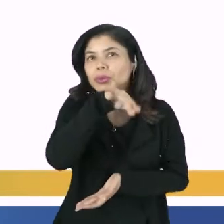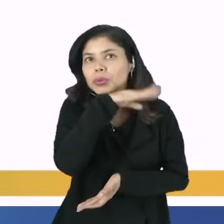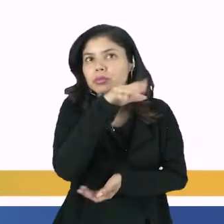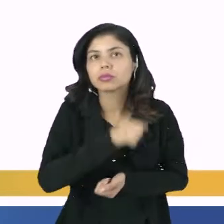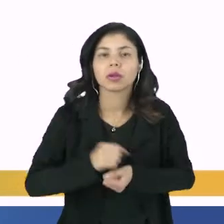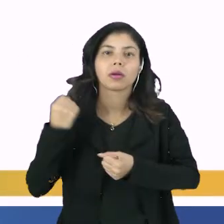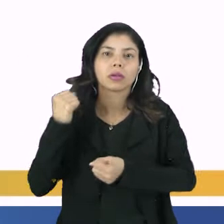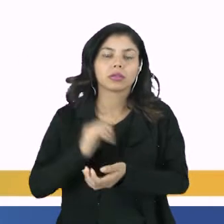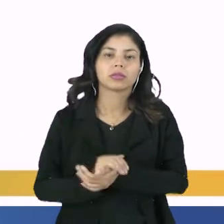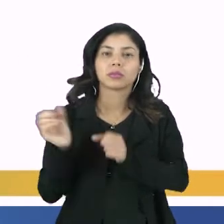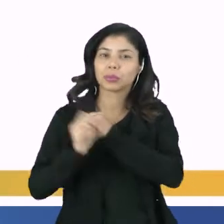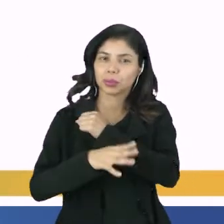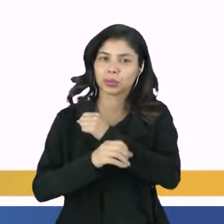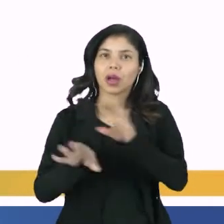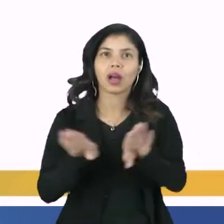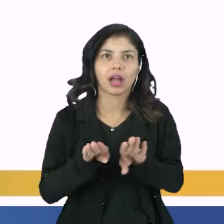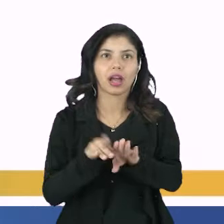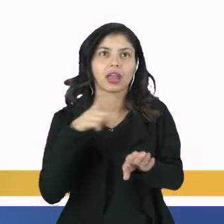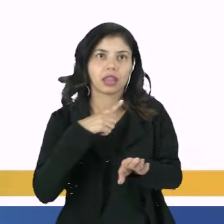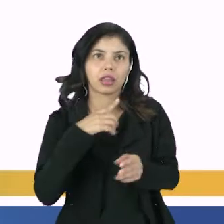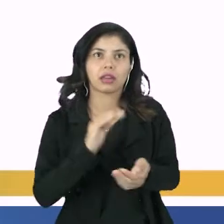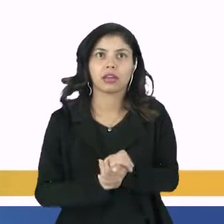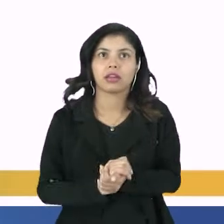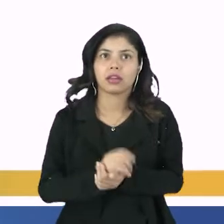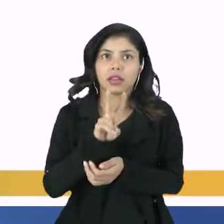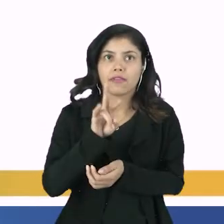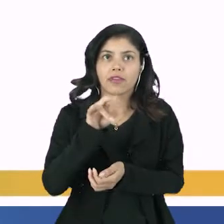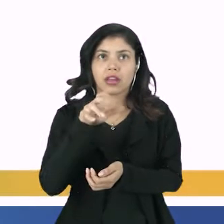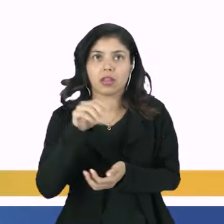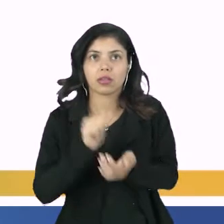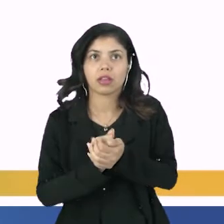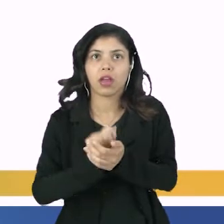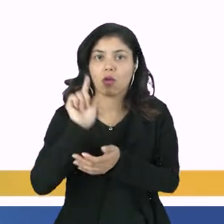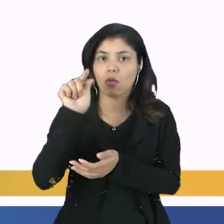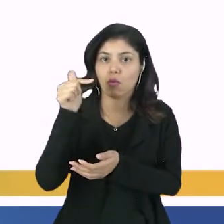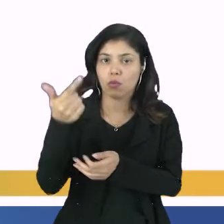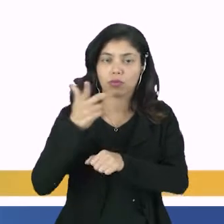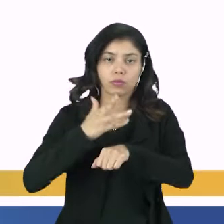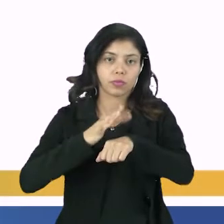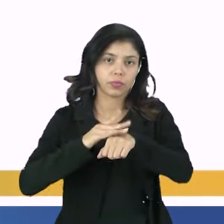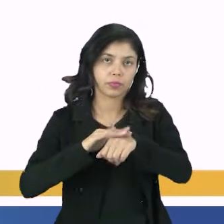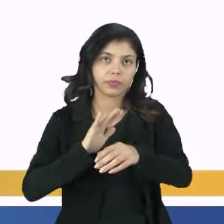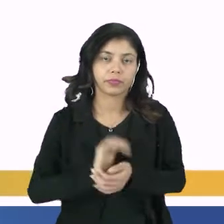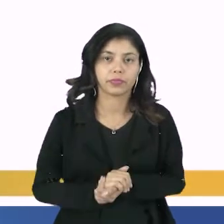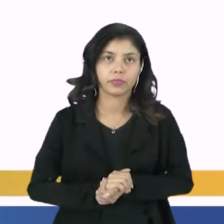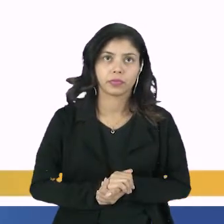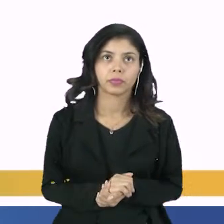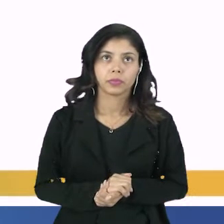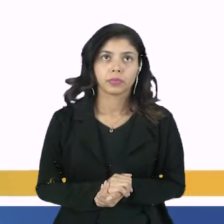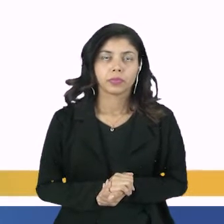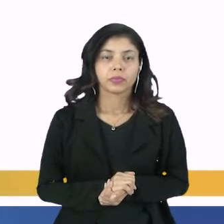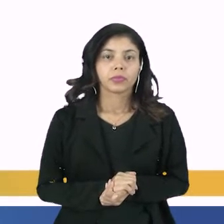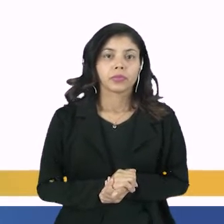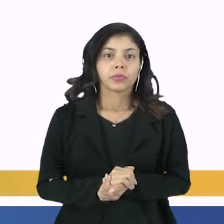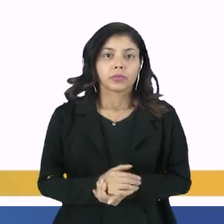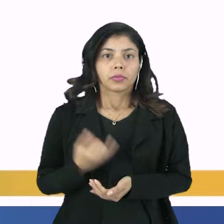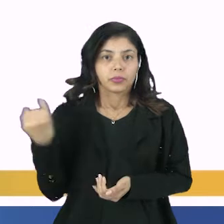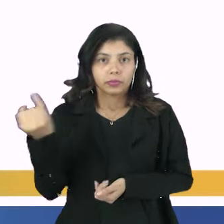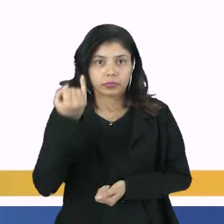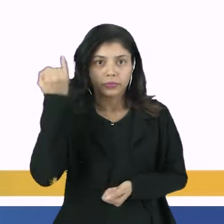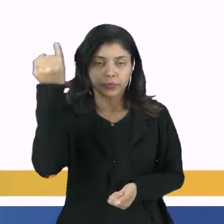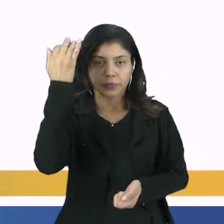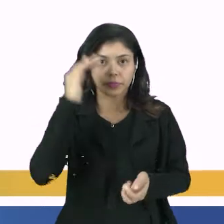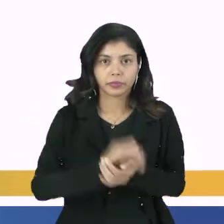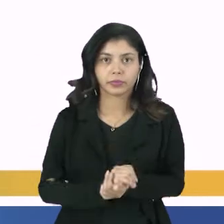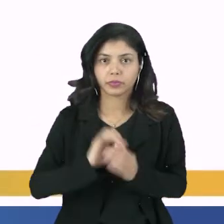era propício para a proliferação da varíola e também de outras enfermidades. Então,